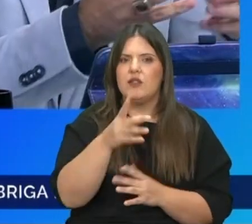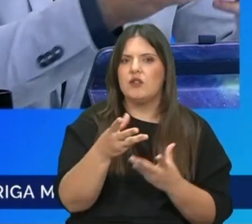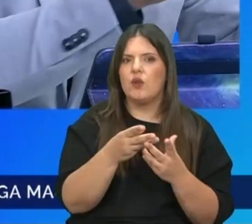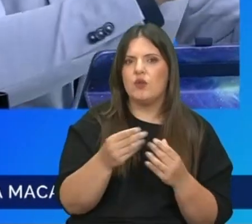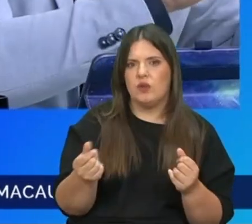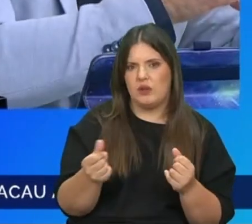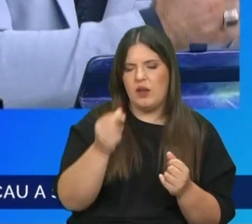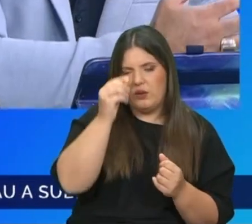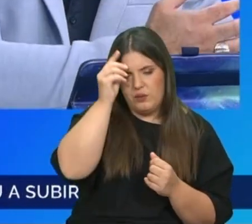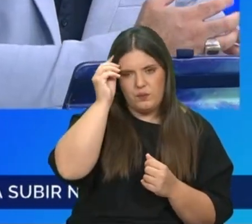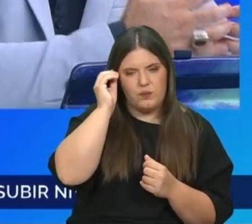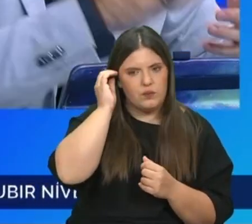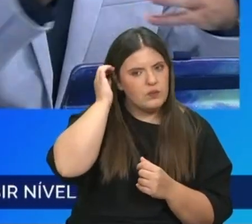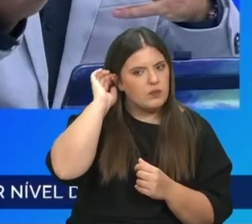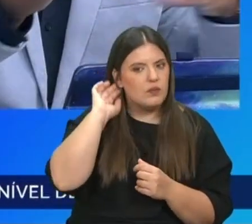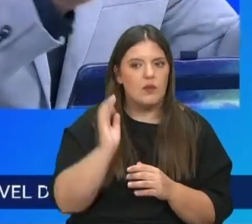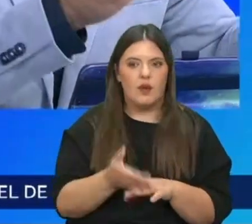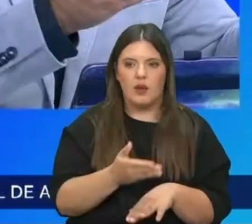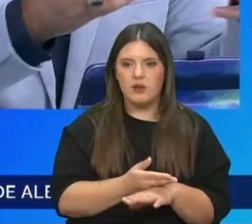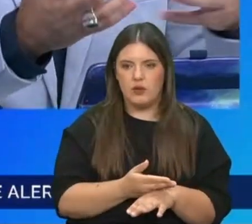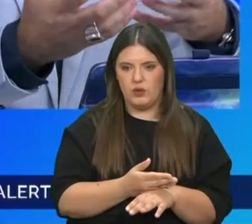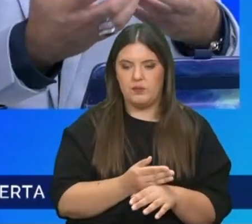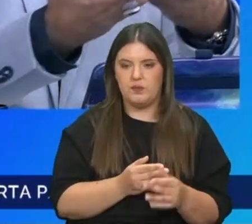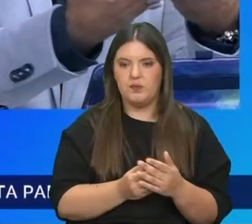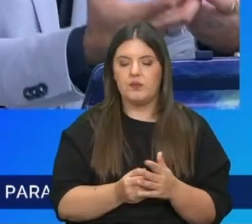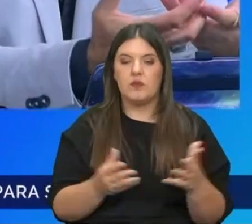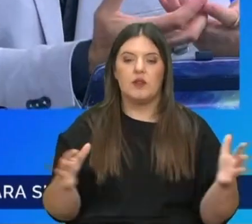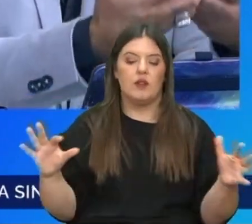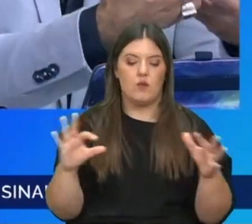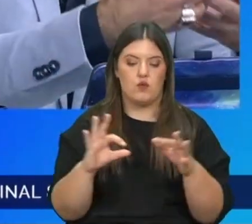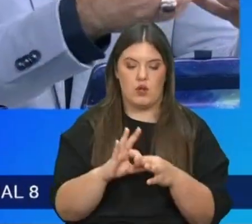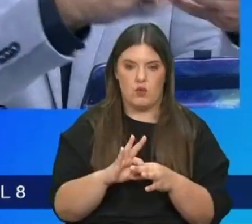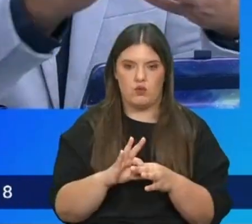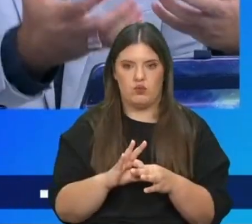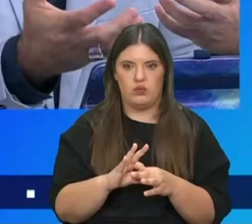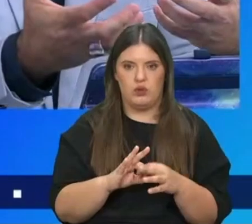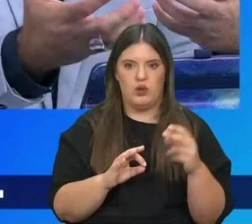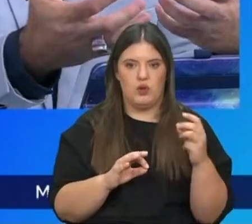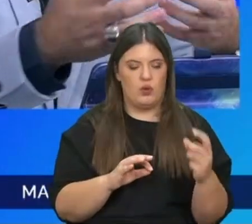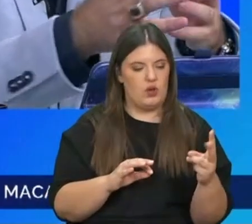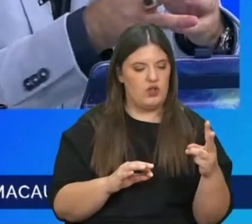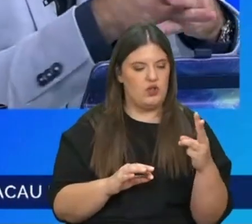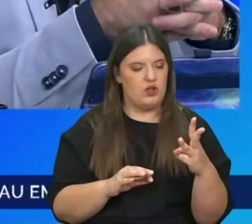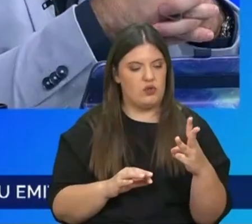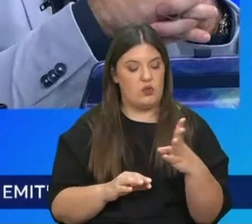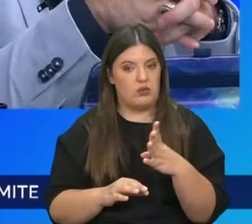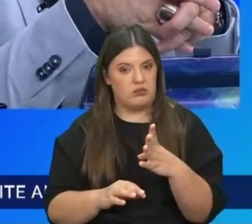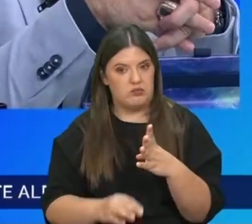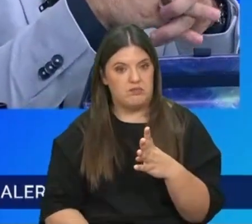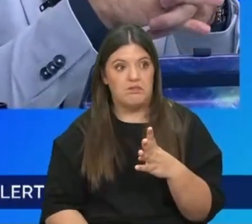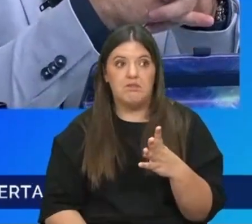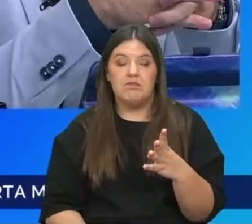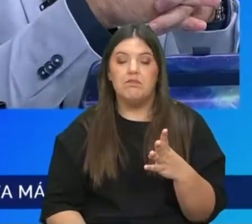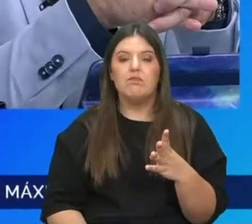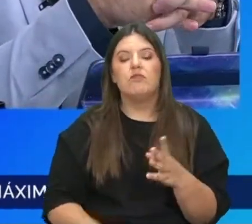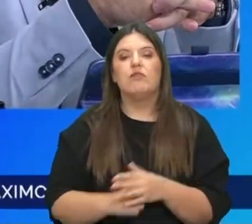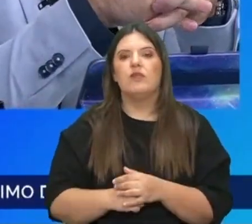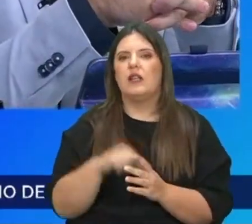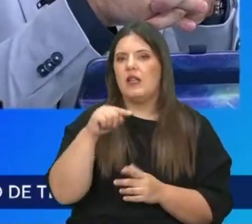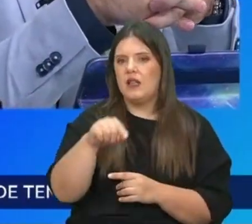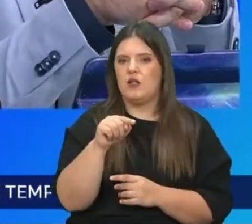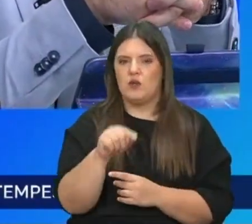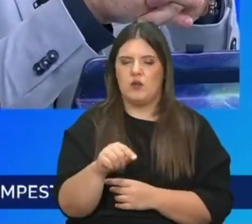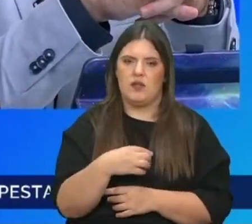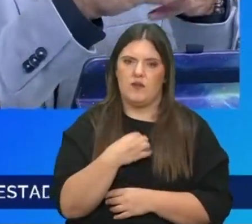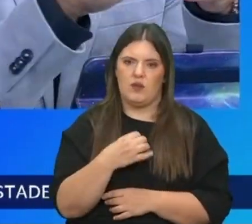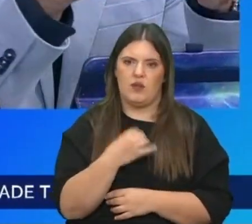resultado anterior, cada um destes buracos negros, da fusão de 2, 3, 4 buracos negros? Bom, isso implica então que